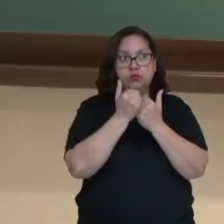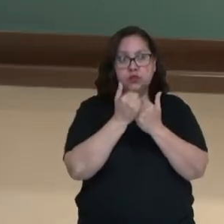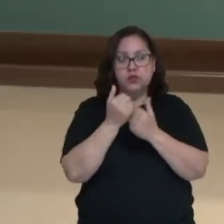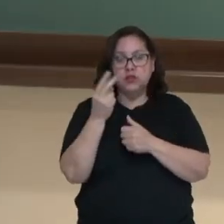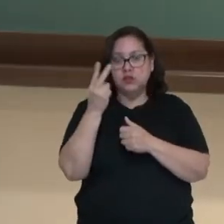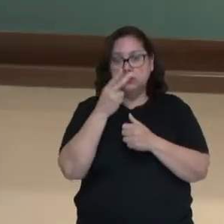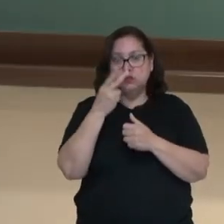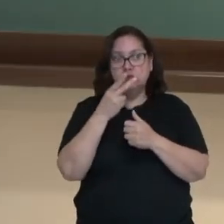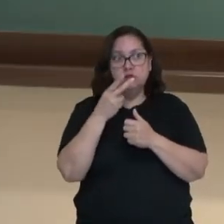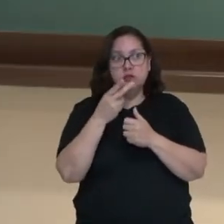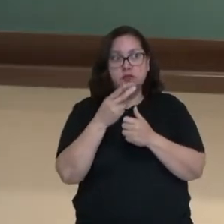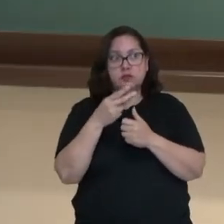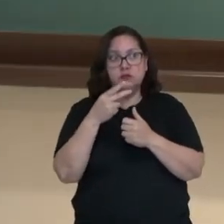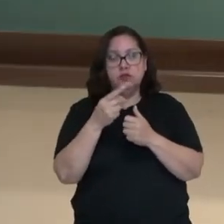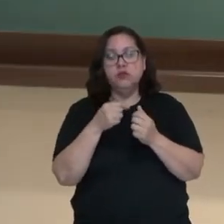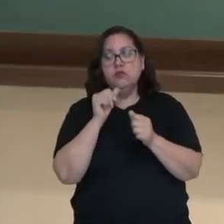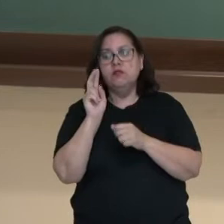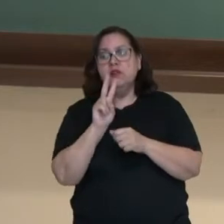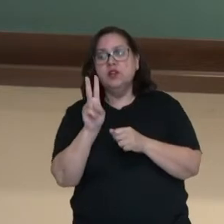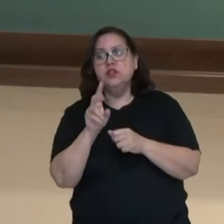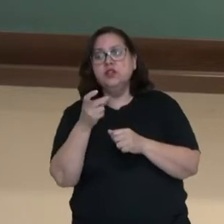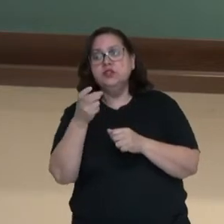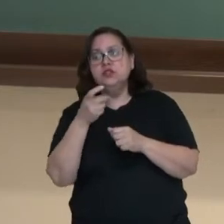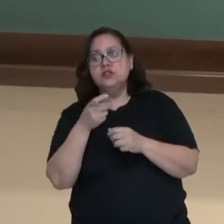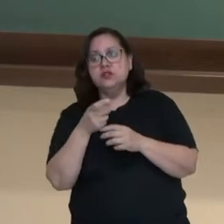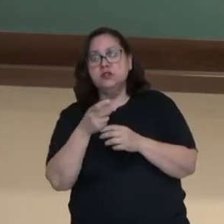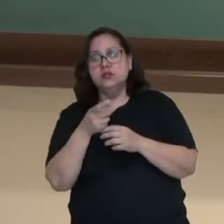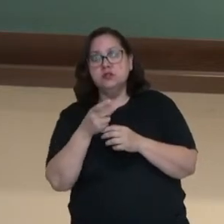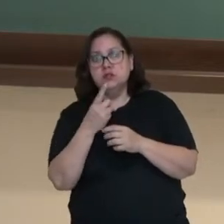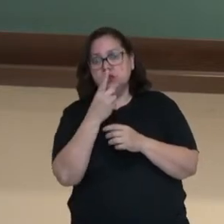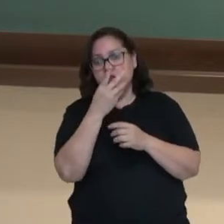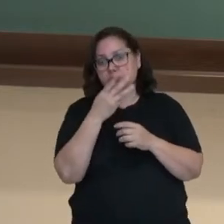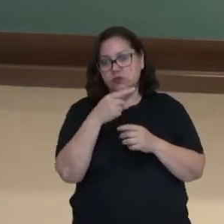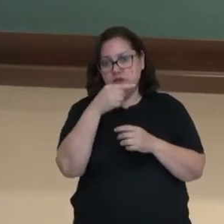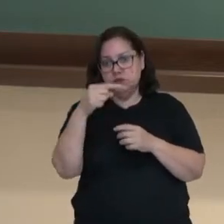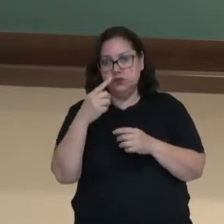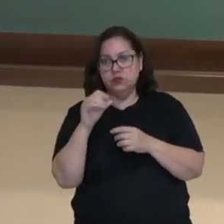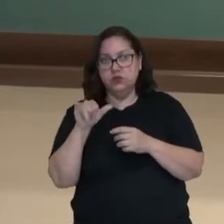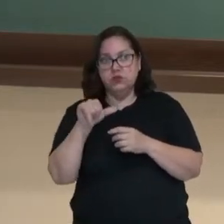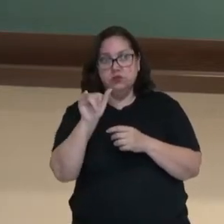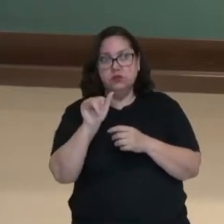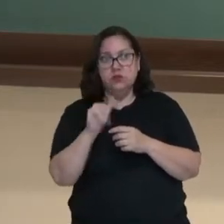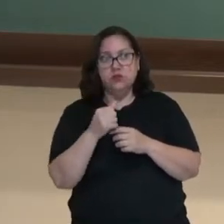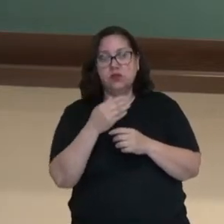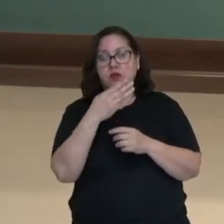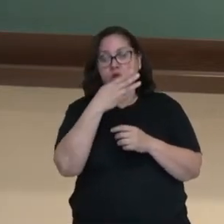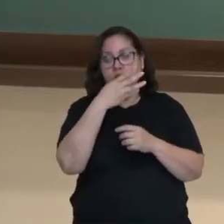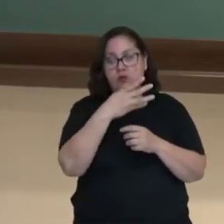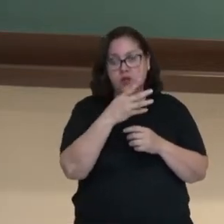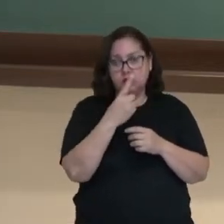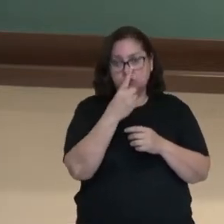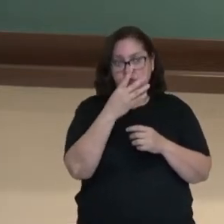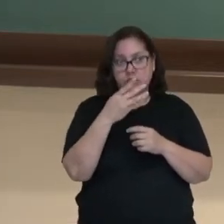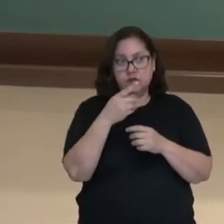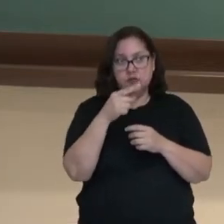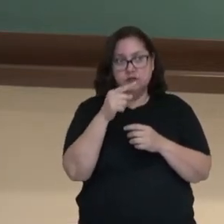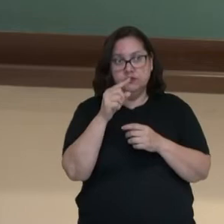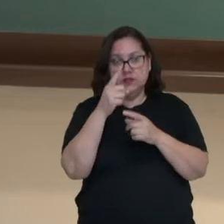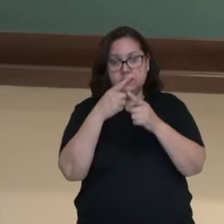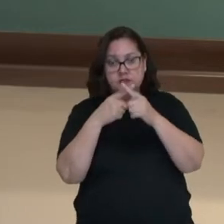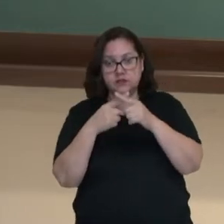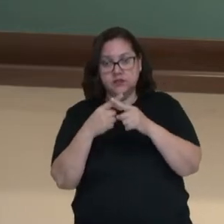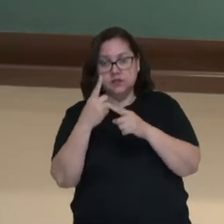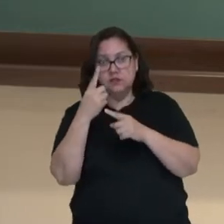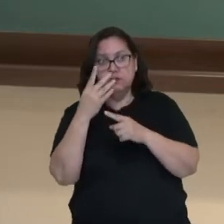segunda equação o que vale x, que é 14 menos y. Então vai ficar como? 14